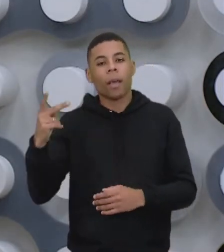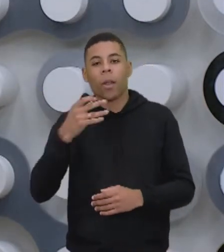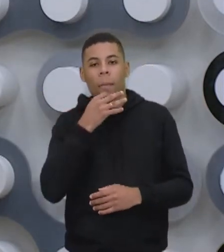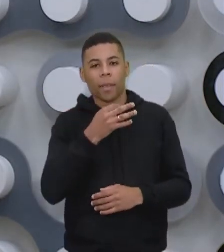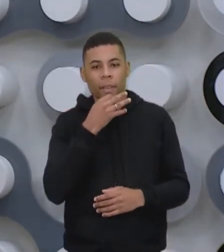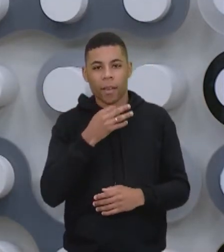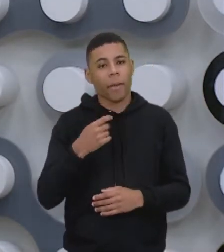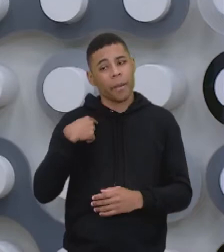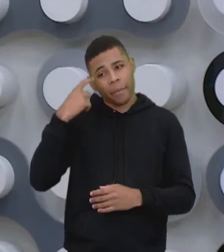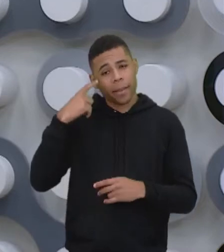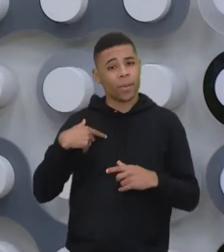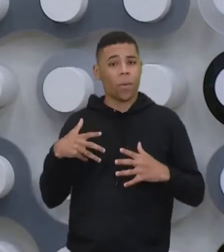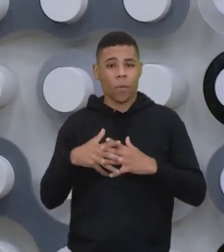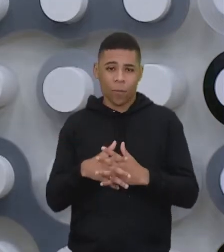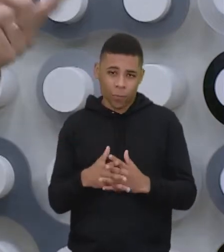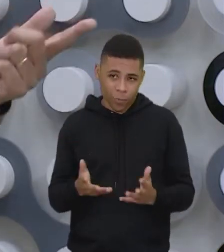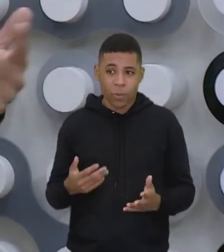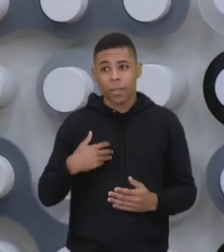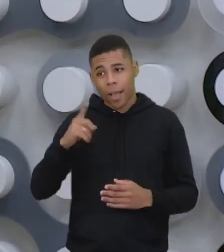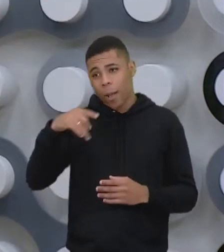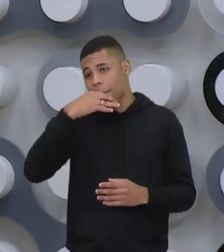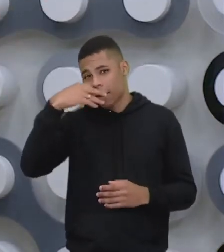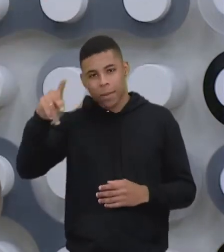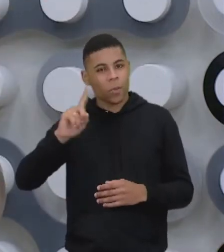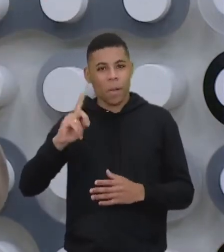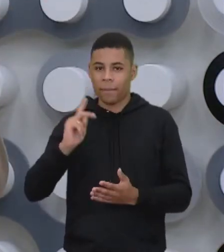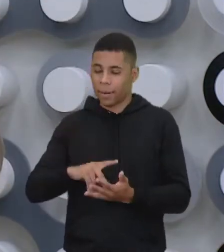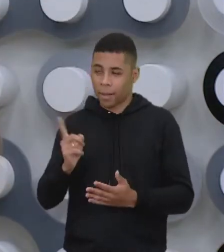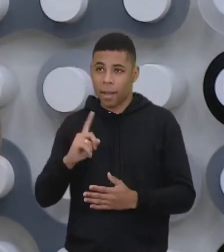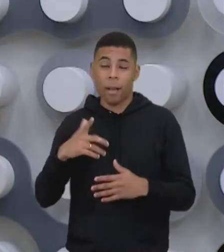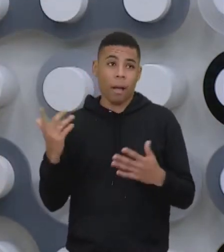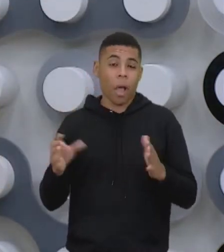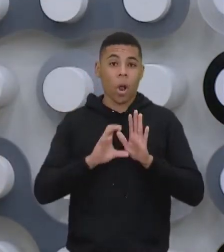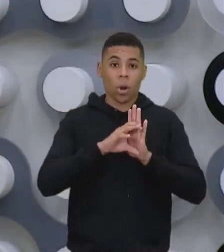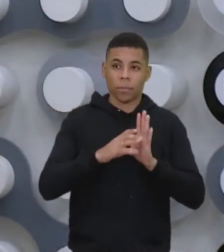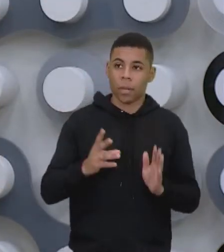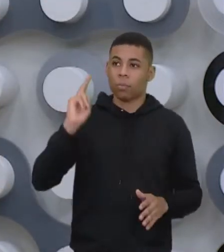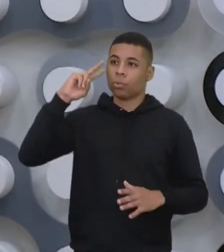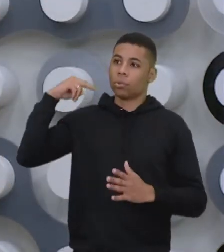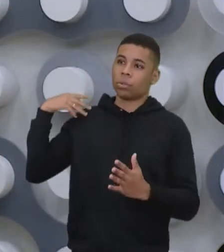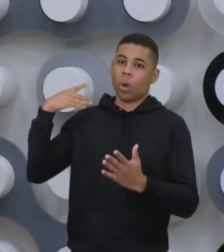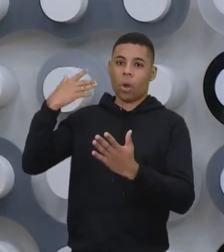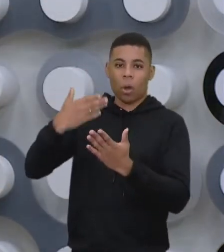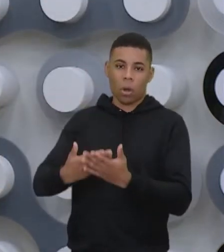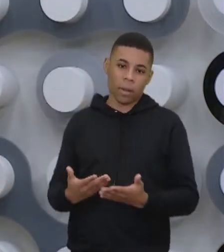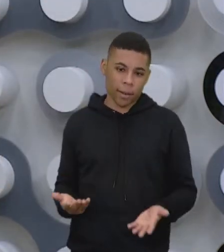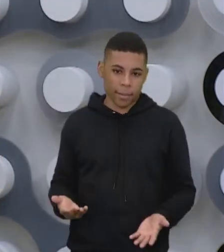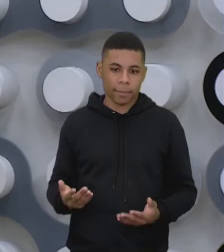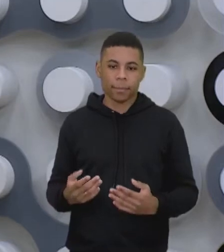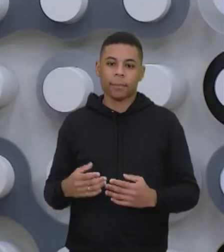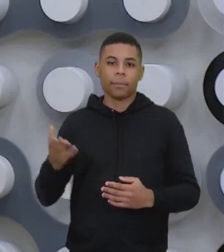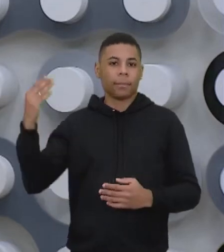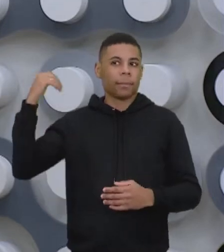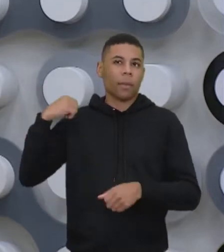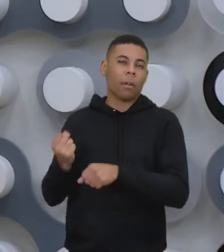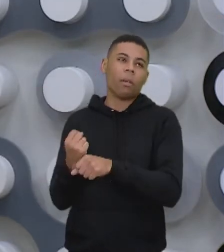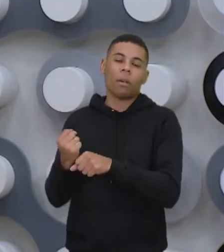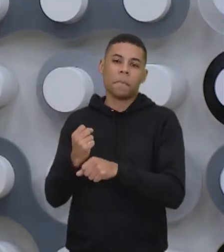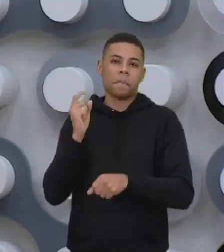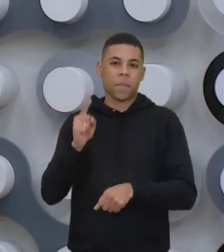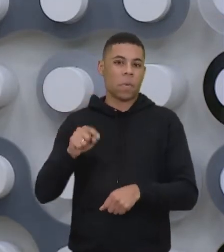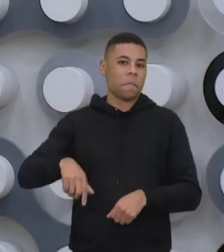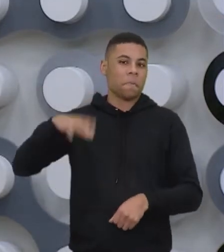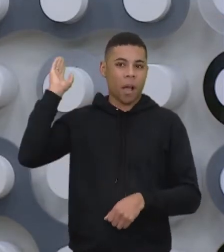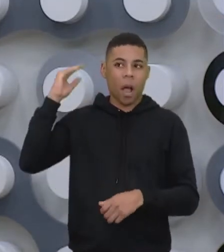interesses da representatividade, aos preconceitos, à história cultural construída ao longo de milênios, né, para